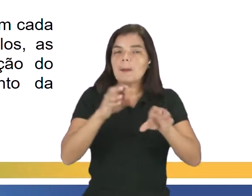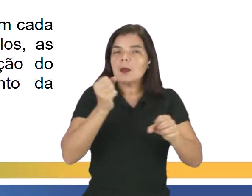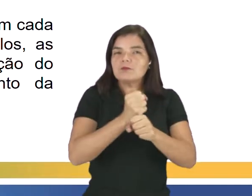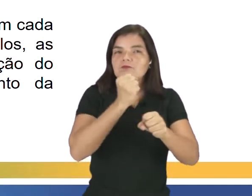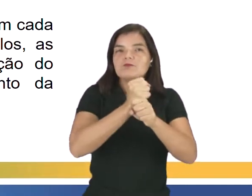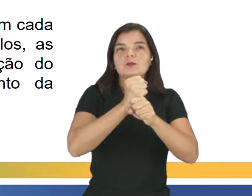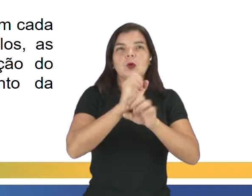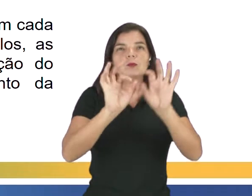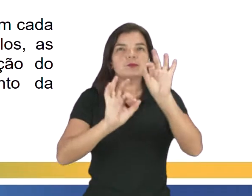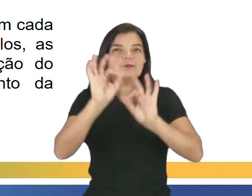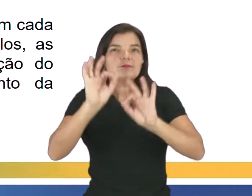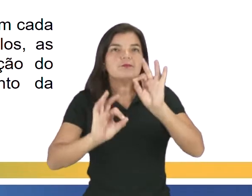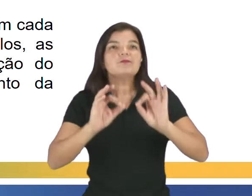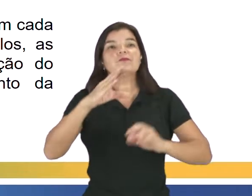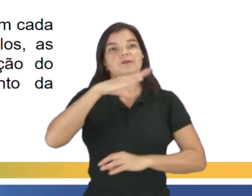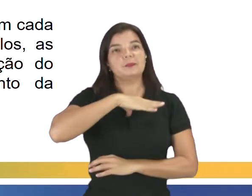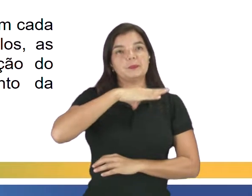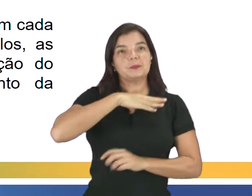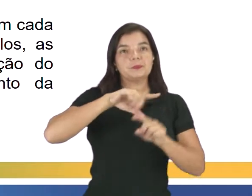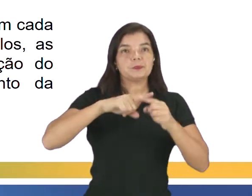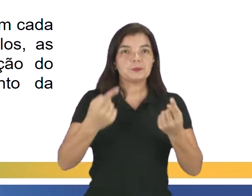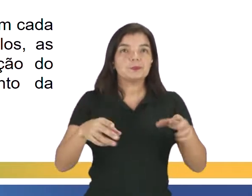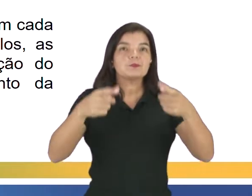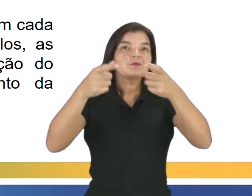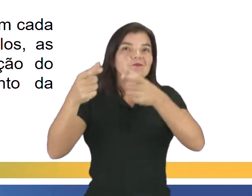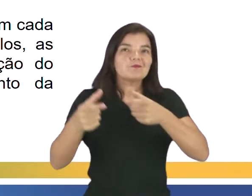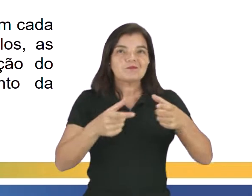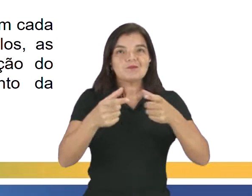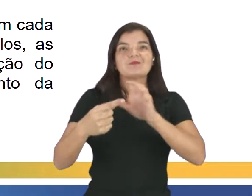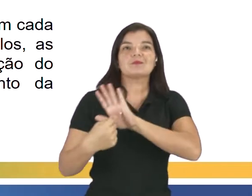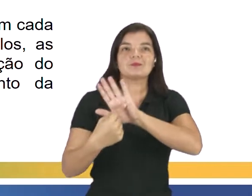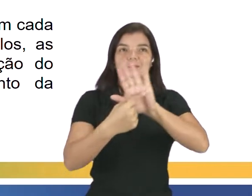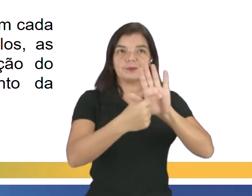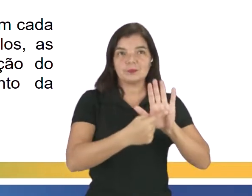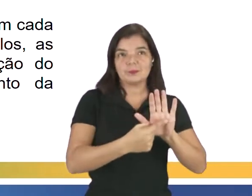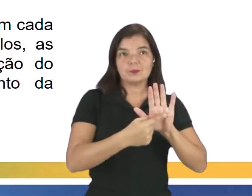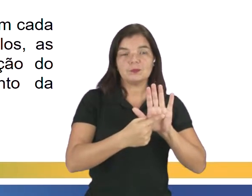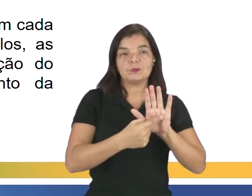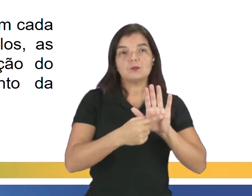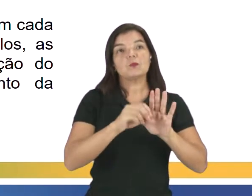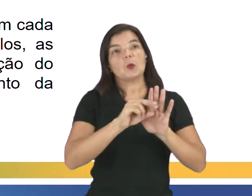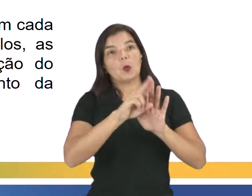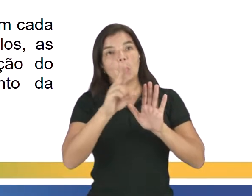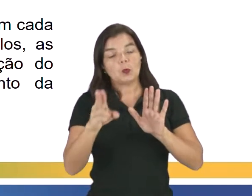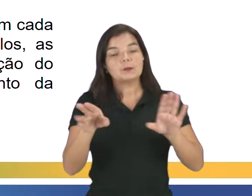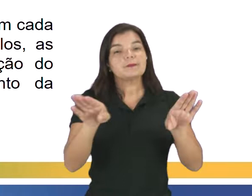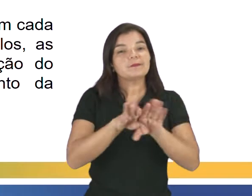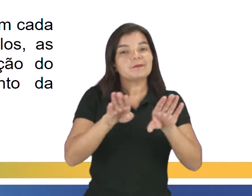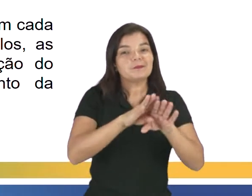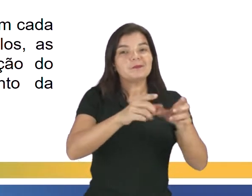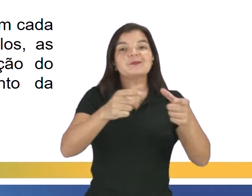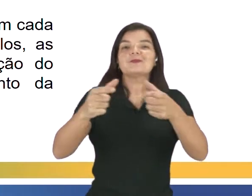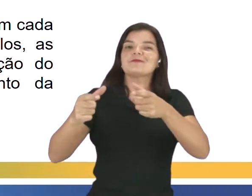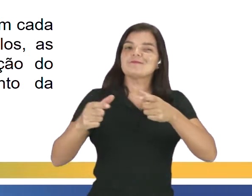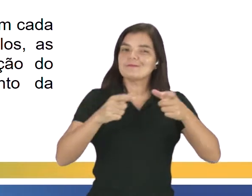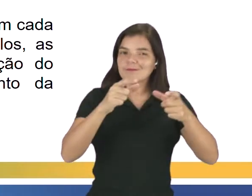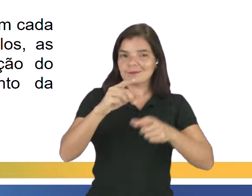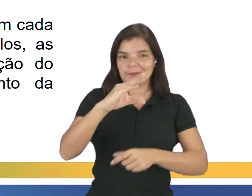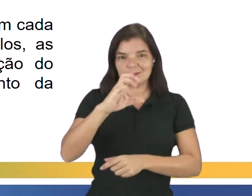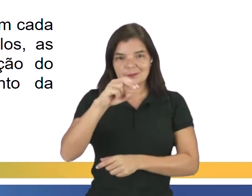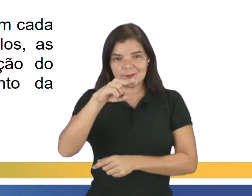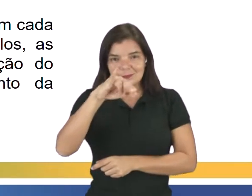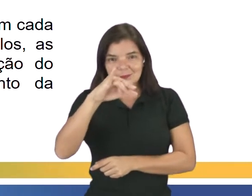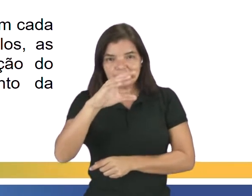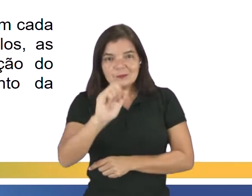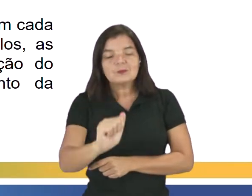sua inscrição na cidade, mas também o local previsto para a representação, ou ainda o que ele chama de